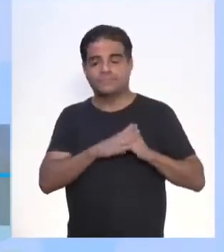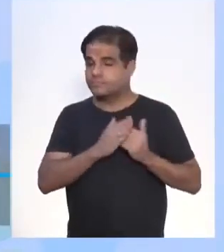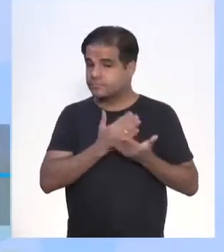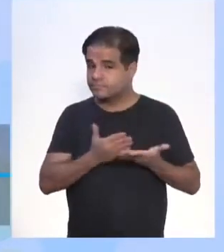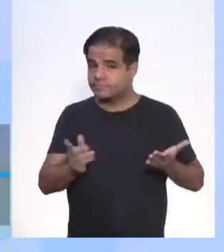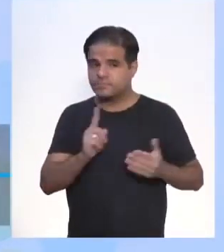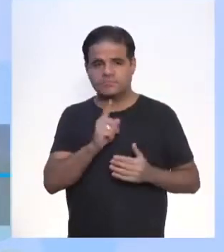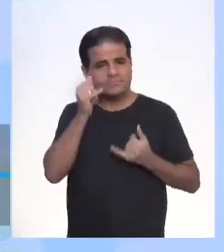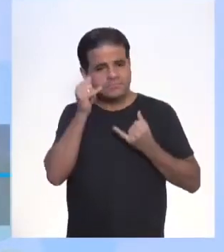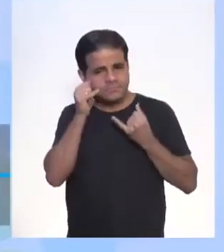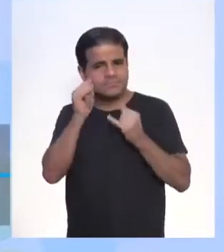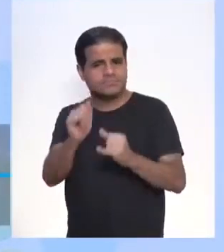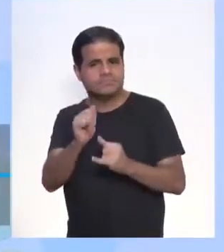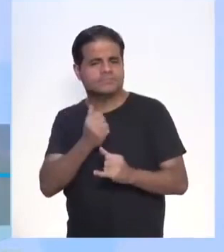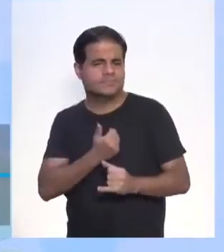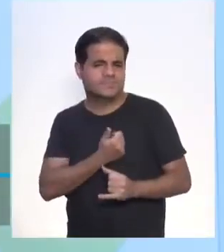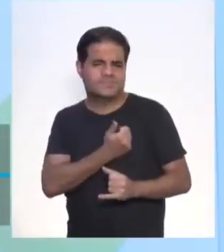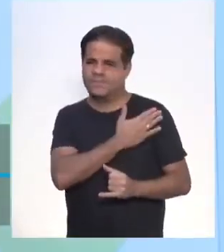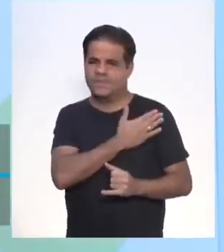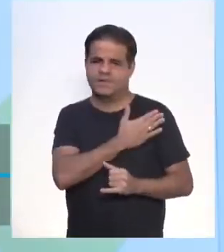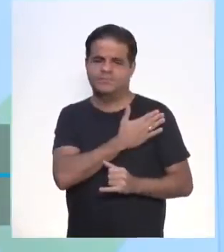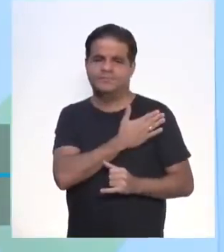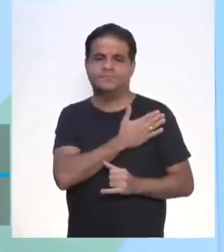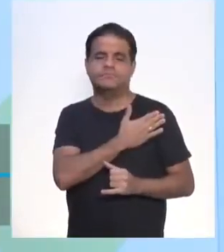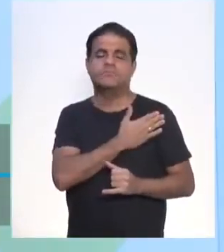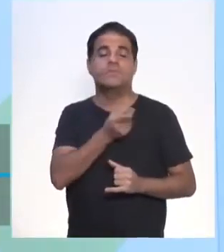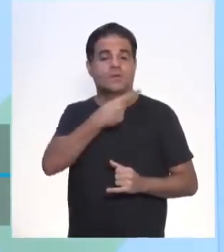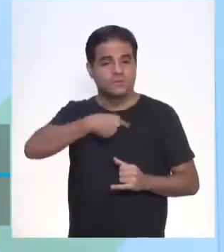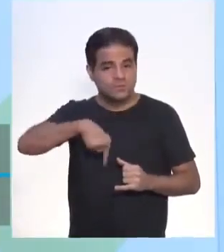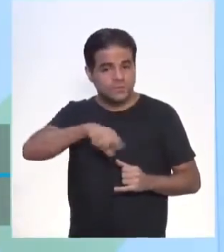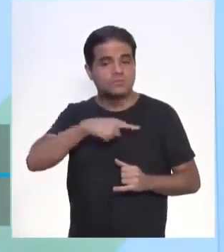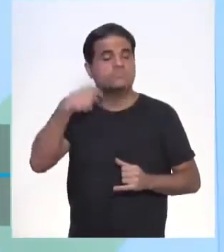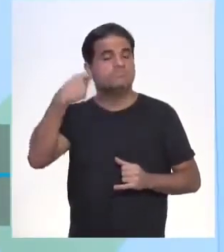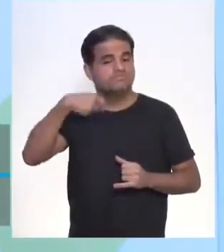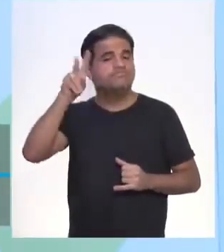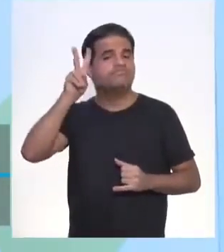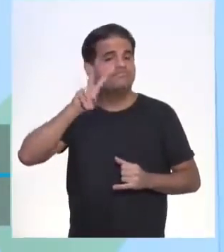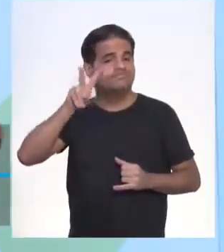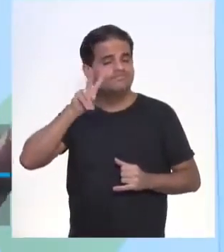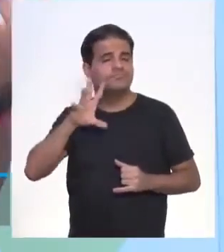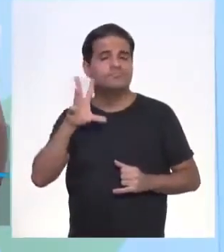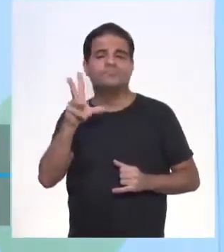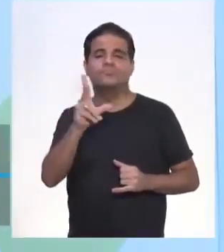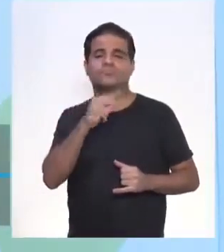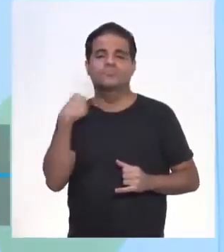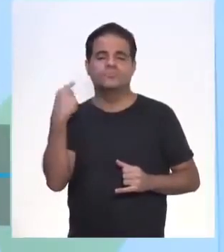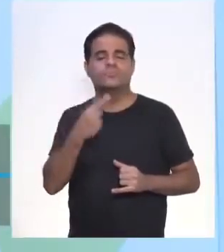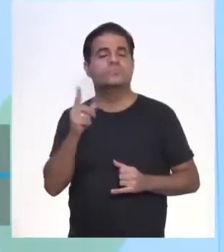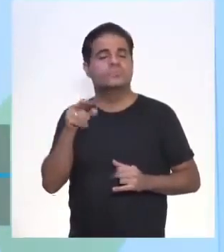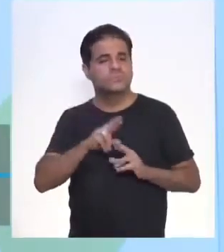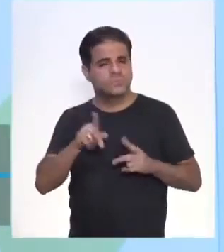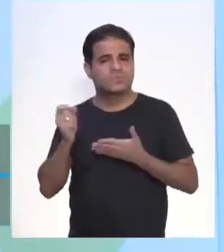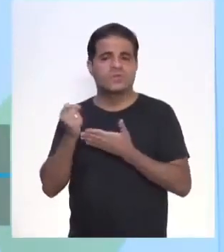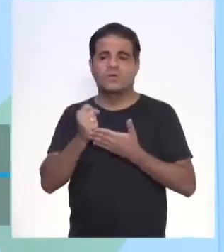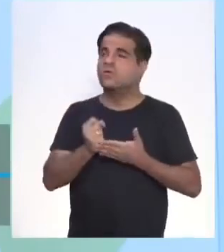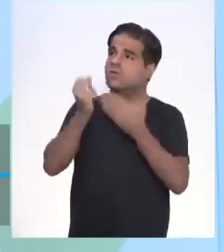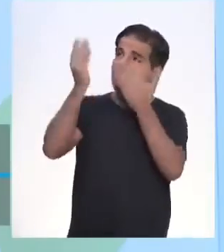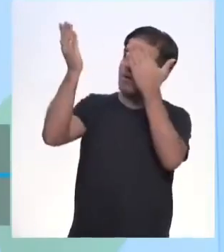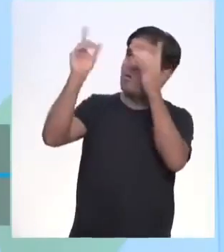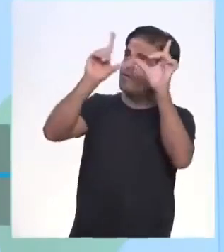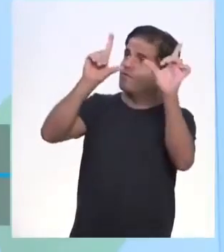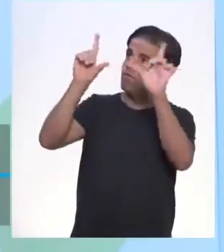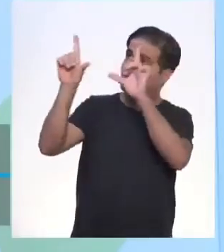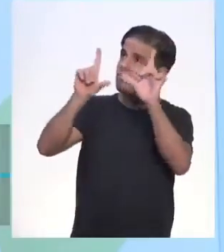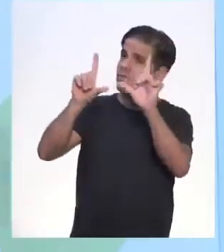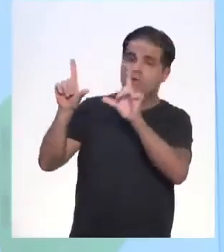não preconceituosa. Exato, e a gente tem que lembrar que, né, tudo é diferente. A gente trouxe até umas imagens para vocês, né, para